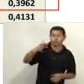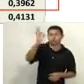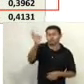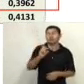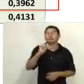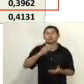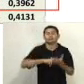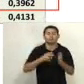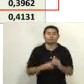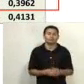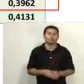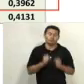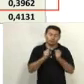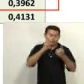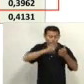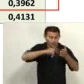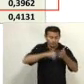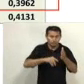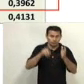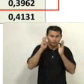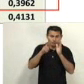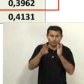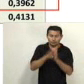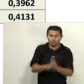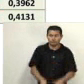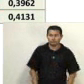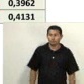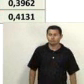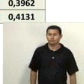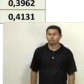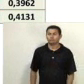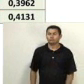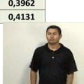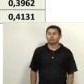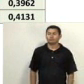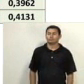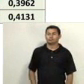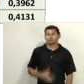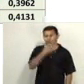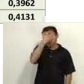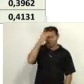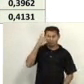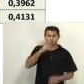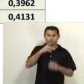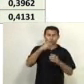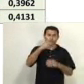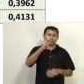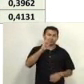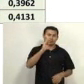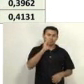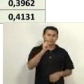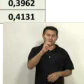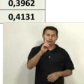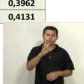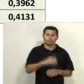39,44%? Eu pediria a gente ler só para a gente voltar no slide anterior, tá? Então, pessoal, a probabilidade